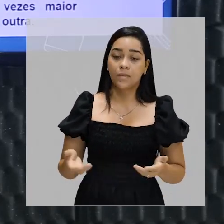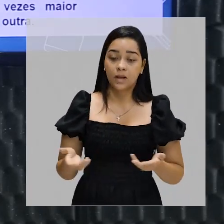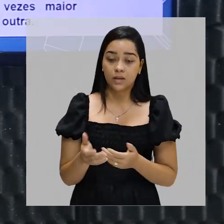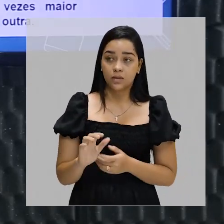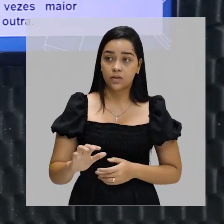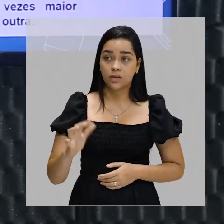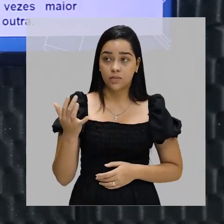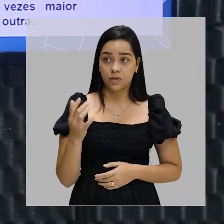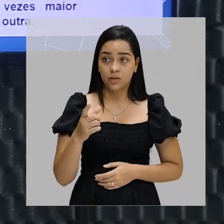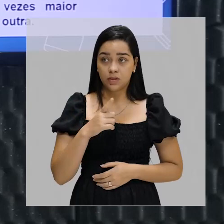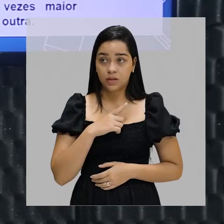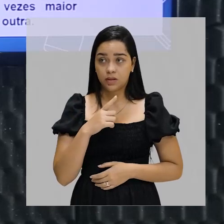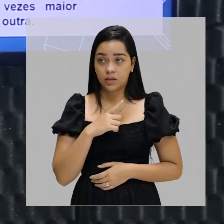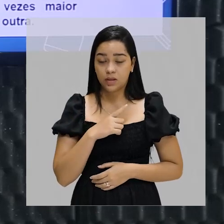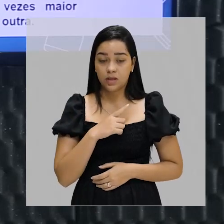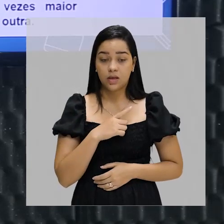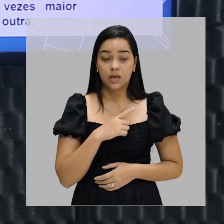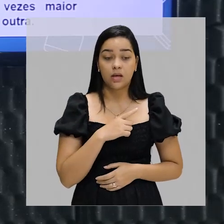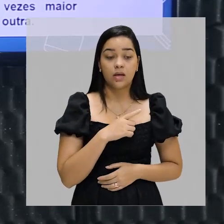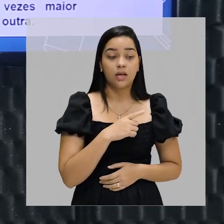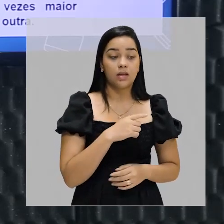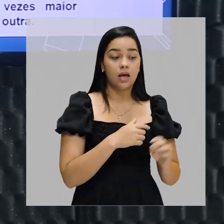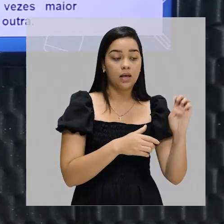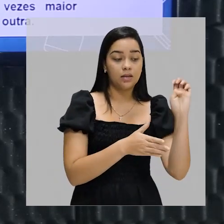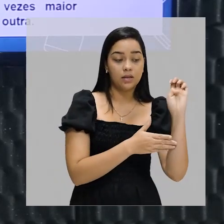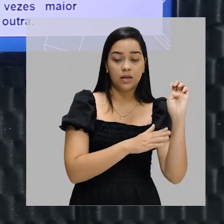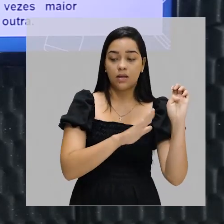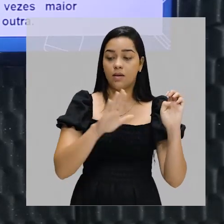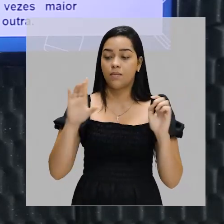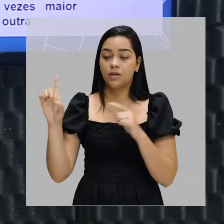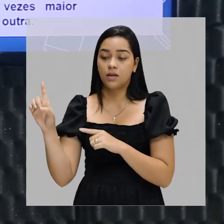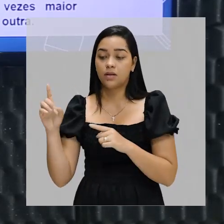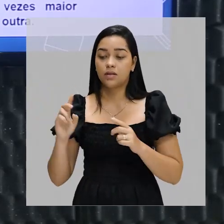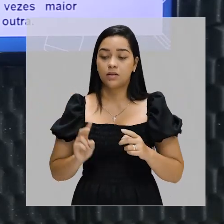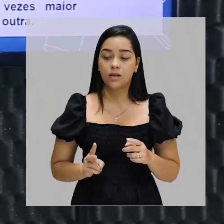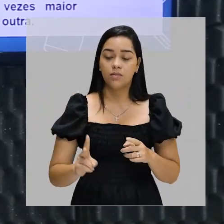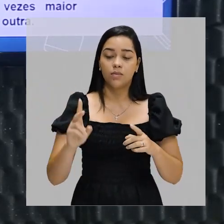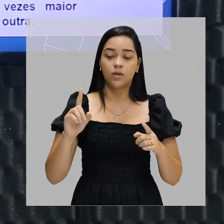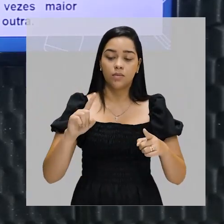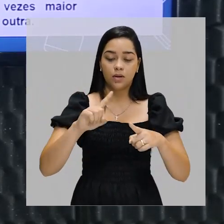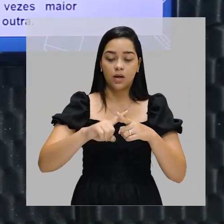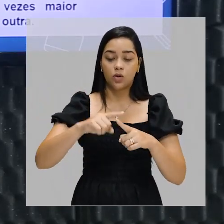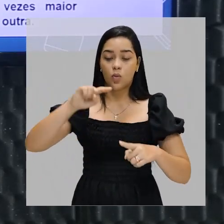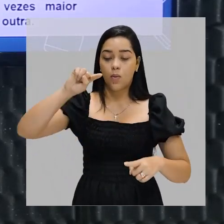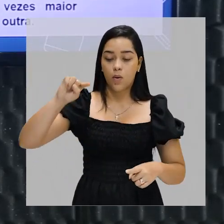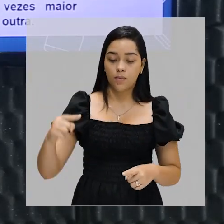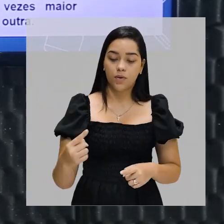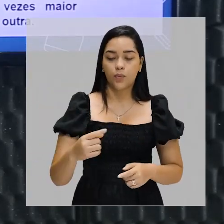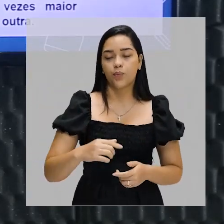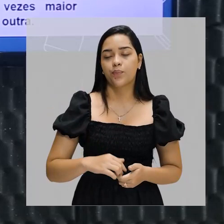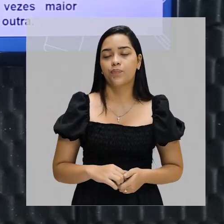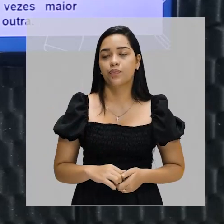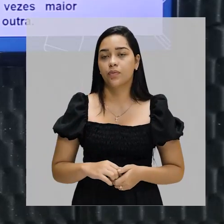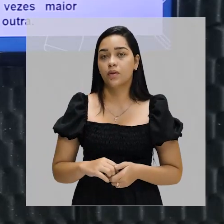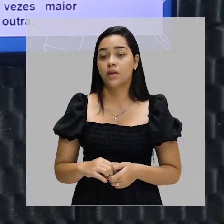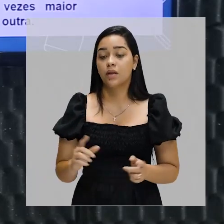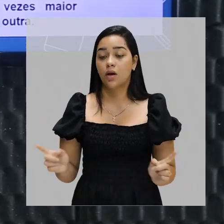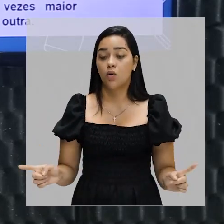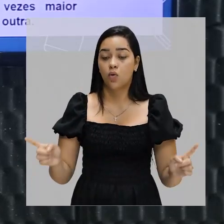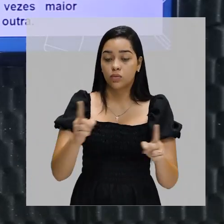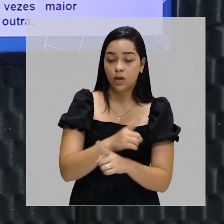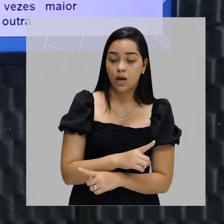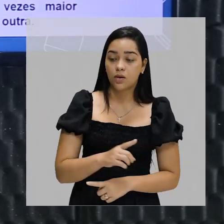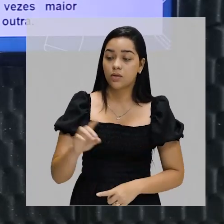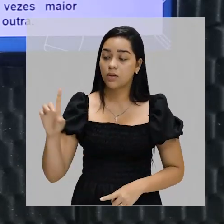sentido, da esquerda para a direita, estamos sempre multiplicando por 1000 a unidade. E no sentido inverso,